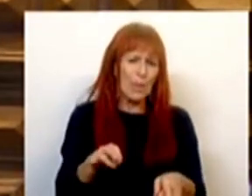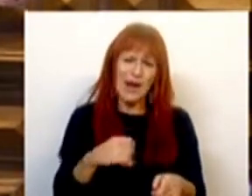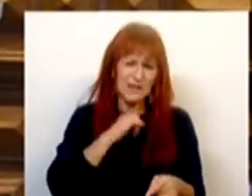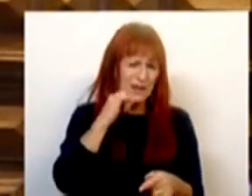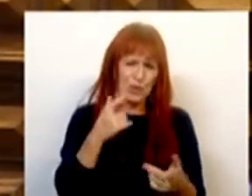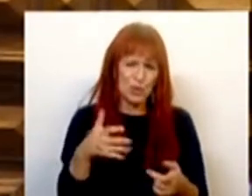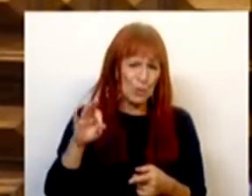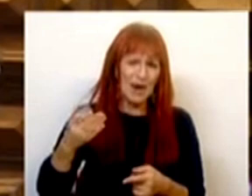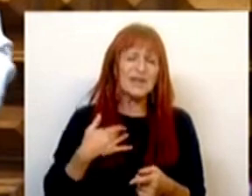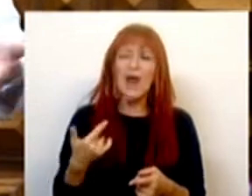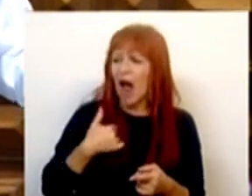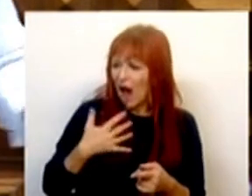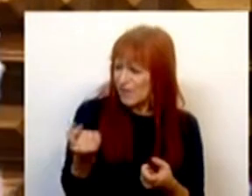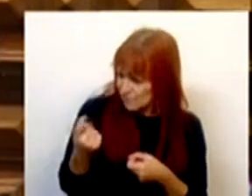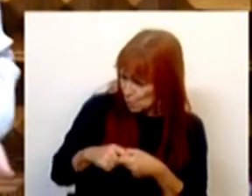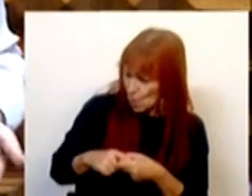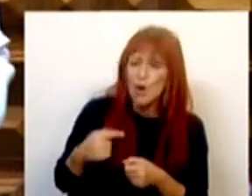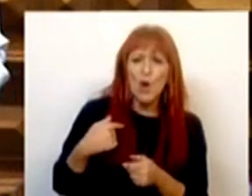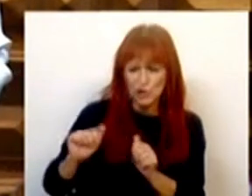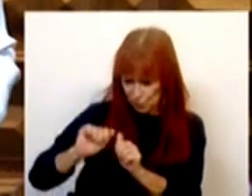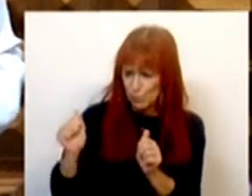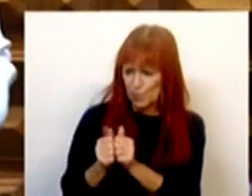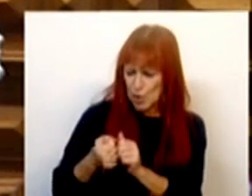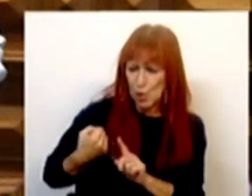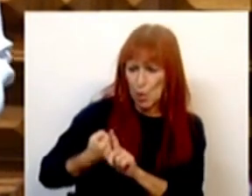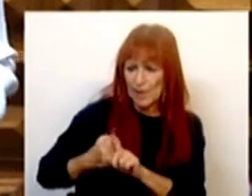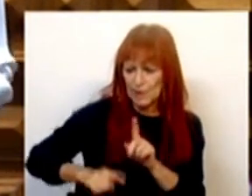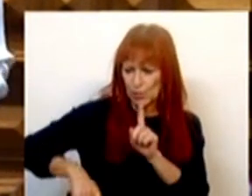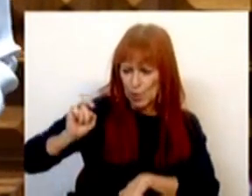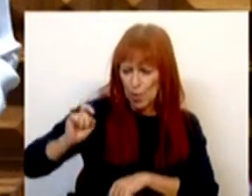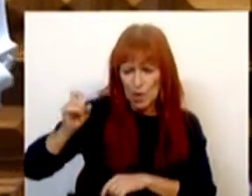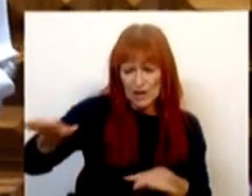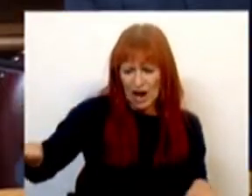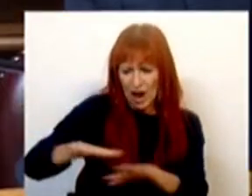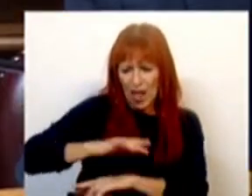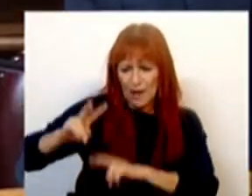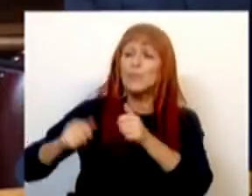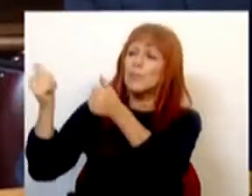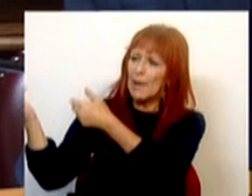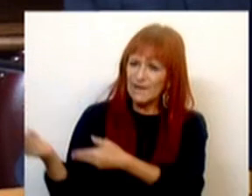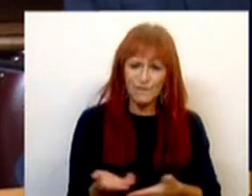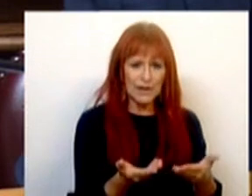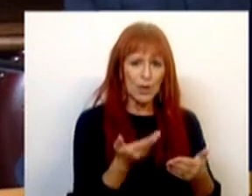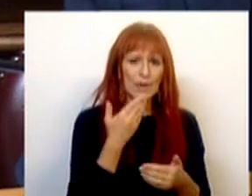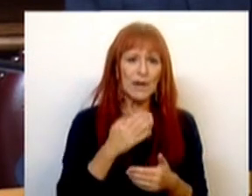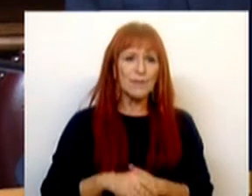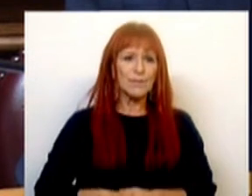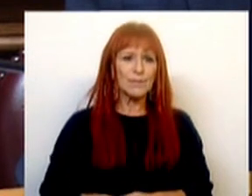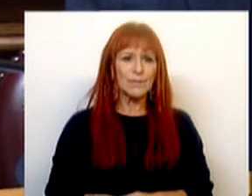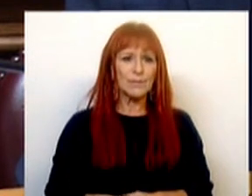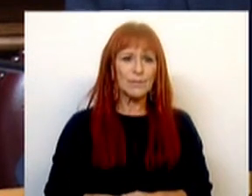sempre, e o PSD, se quiser aliar, estaremos lado a lado neste combate à evasão e à fraude fiscal. Bem-vinda a ele. Obrigada.